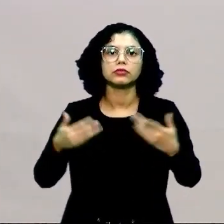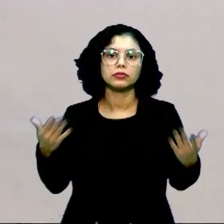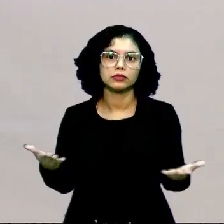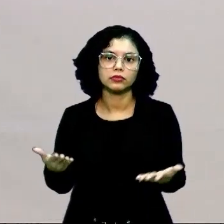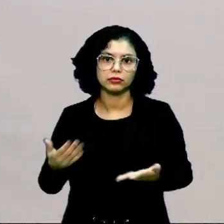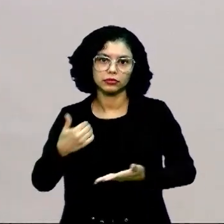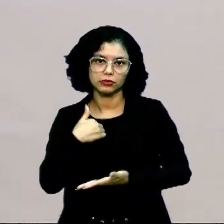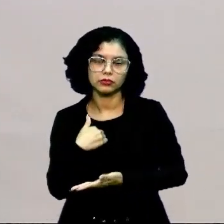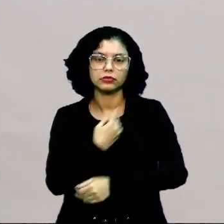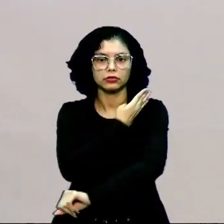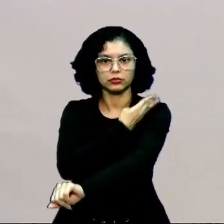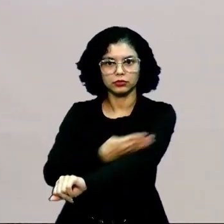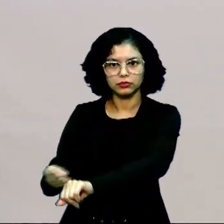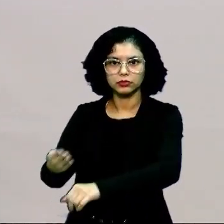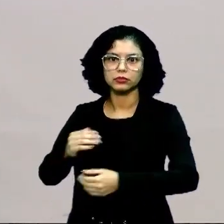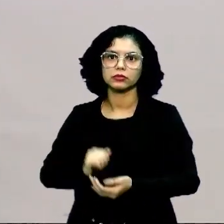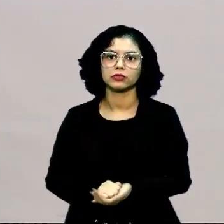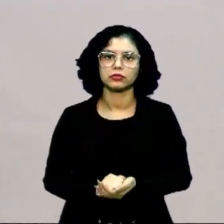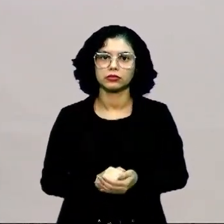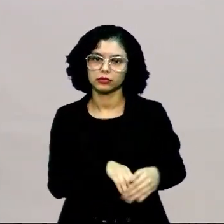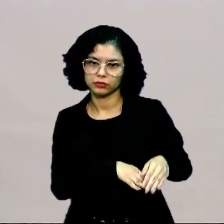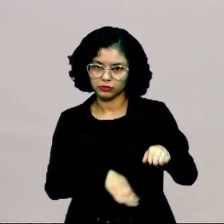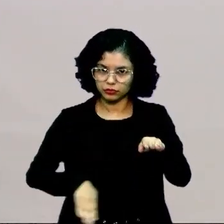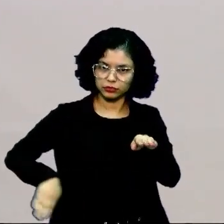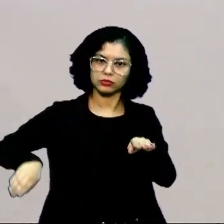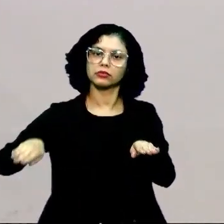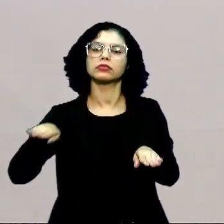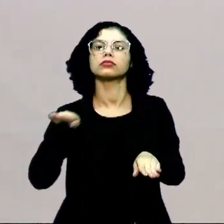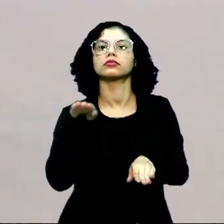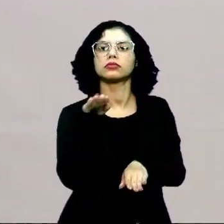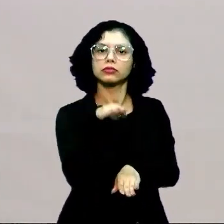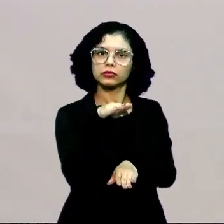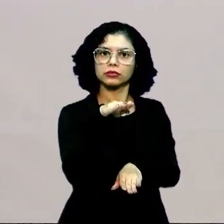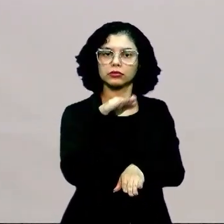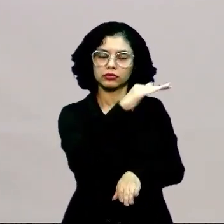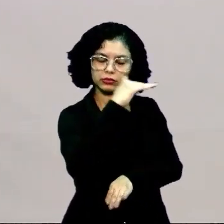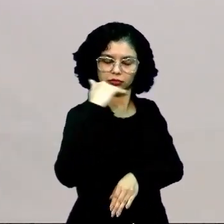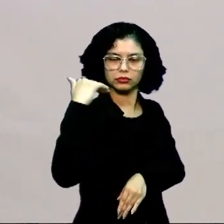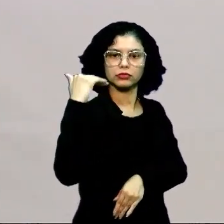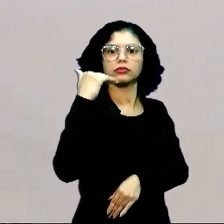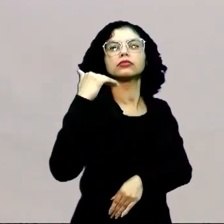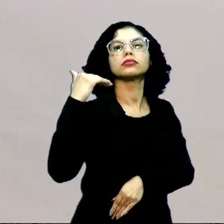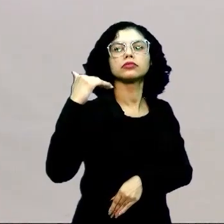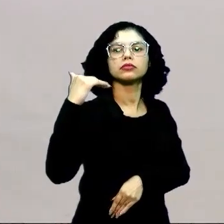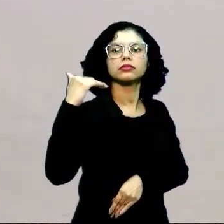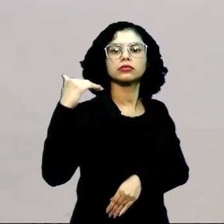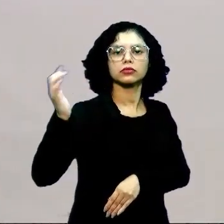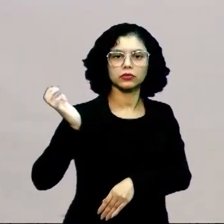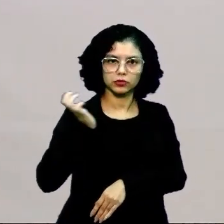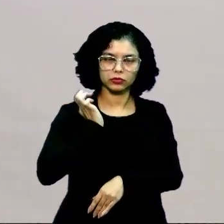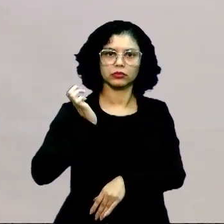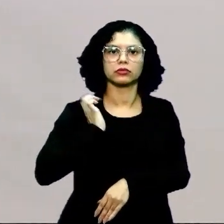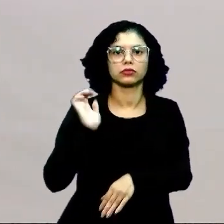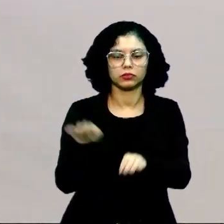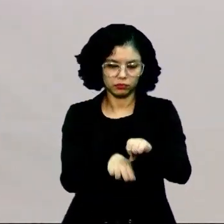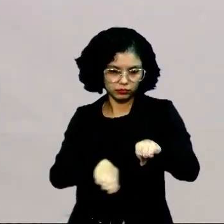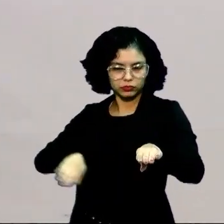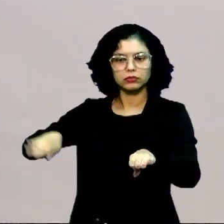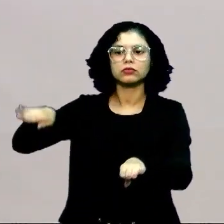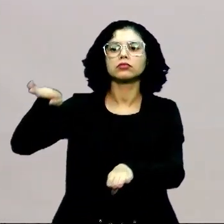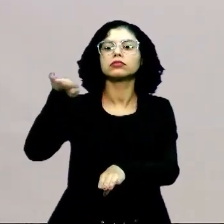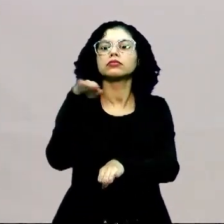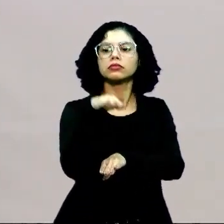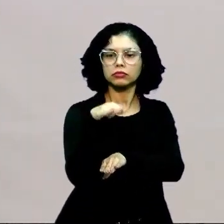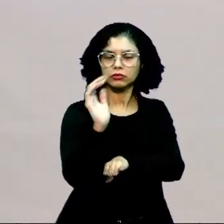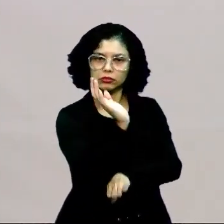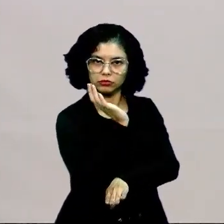Eu sou branco, então eu me coloco numa situação de superioridade. Eu sou rico, eu estou numa situação